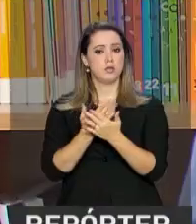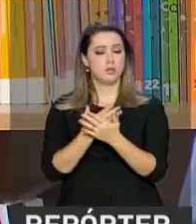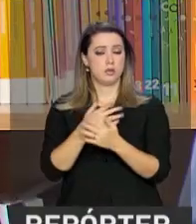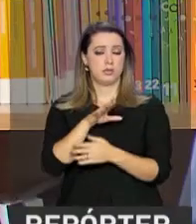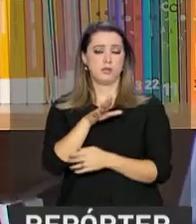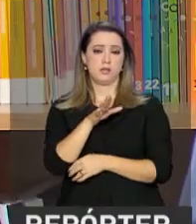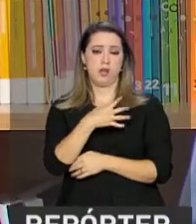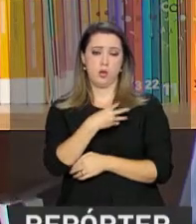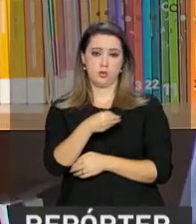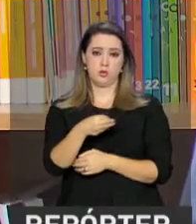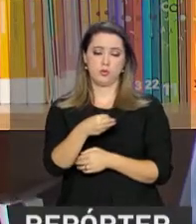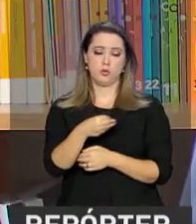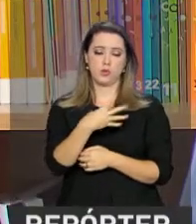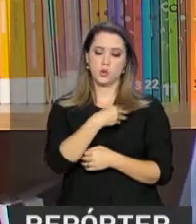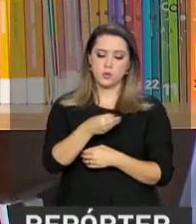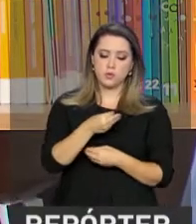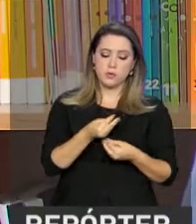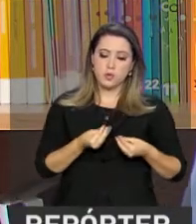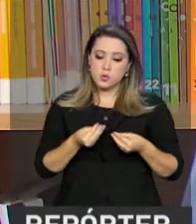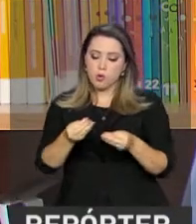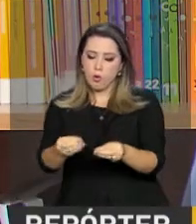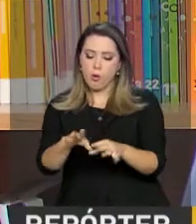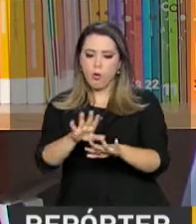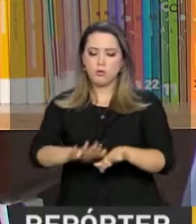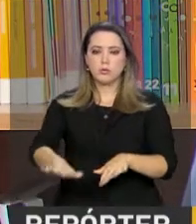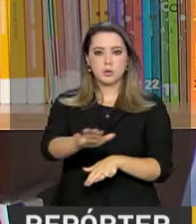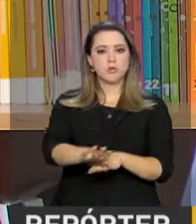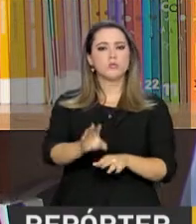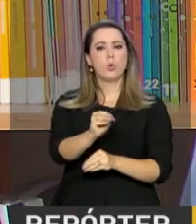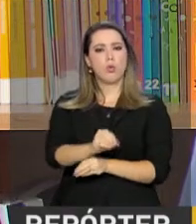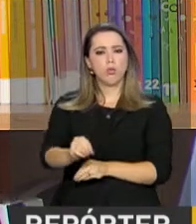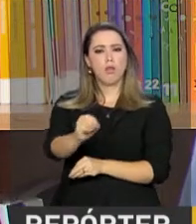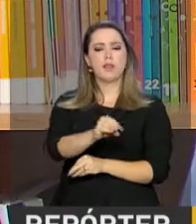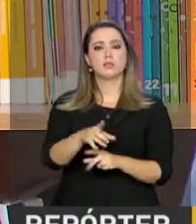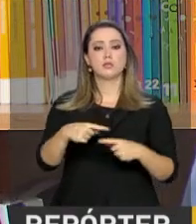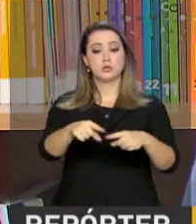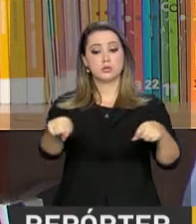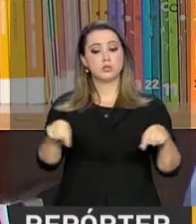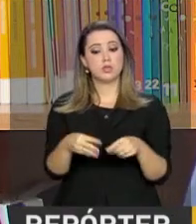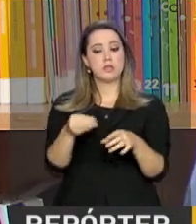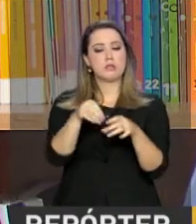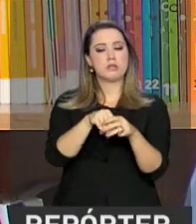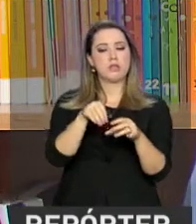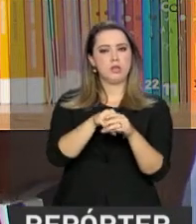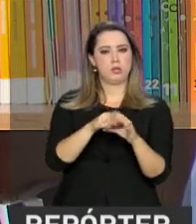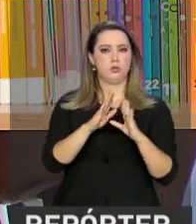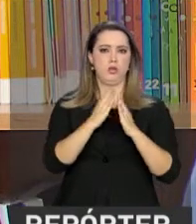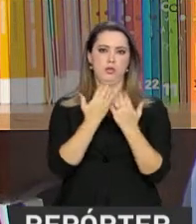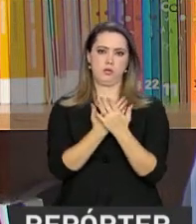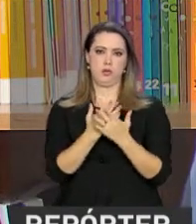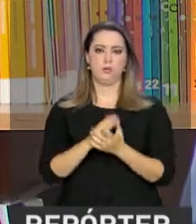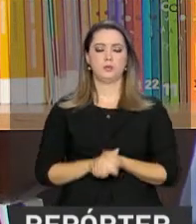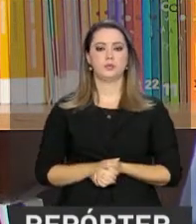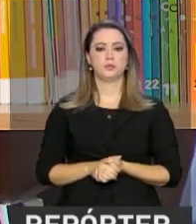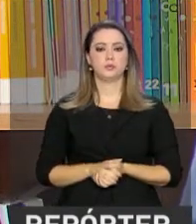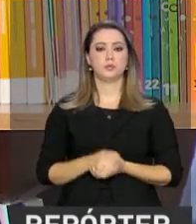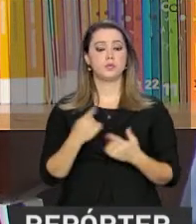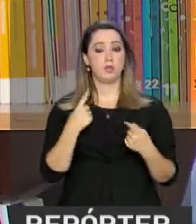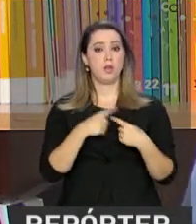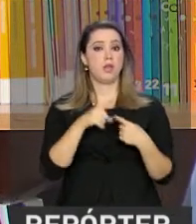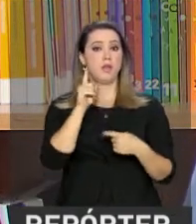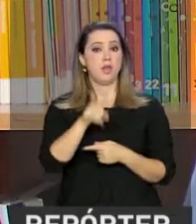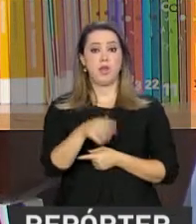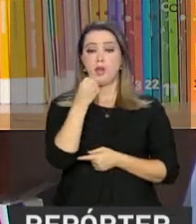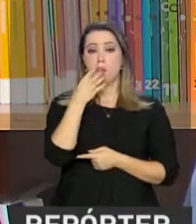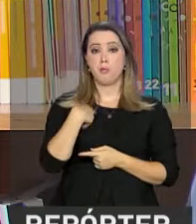na sala de acolhimento é a cereja do bolo porque ela é a principal responsável pela baixa evasão do programa e ela permite